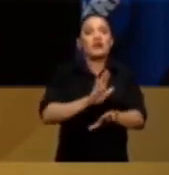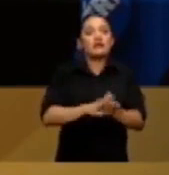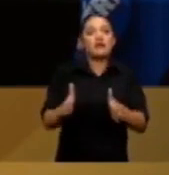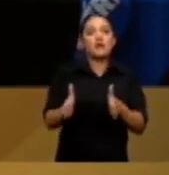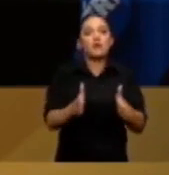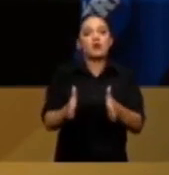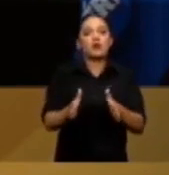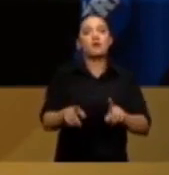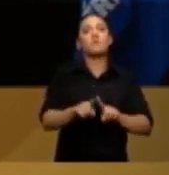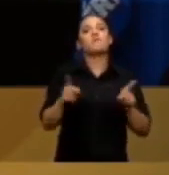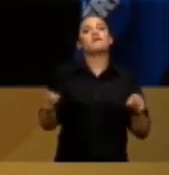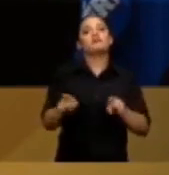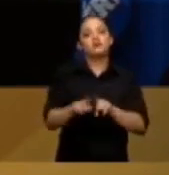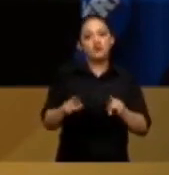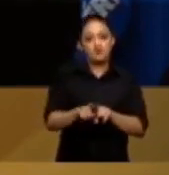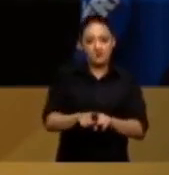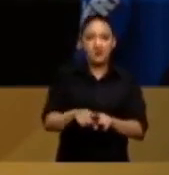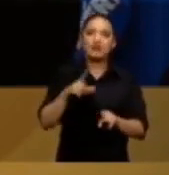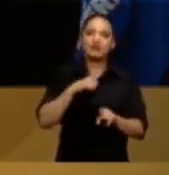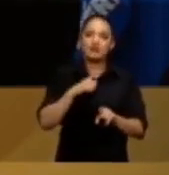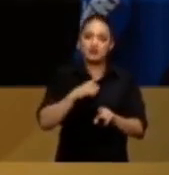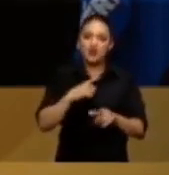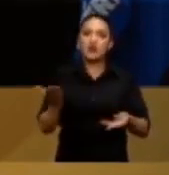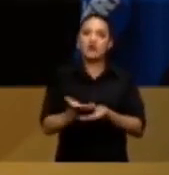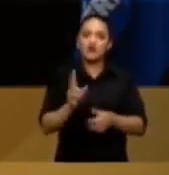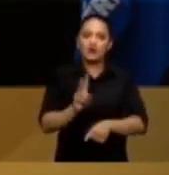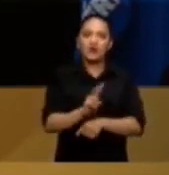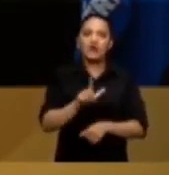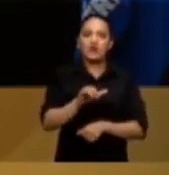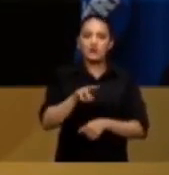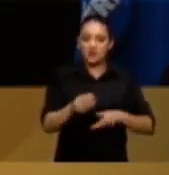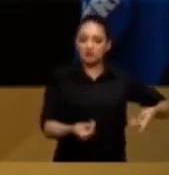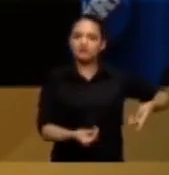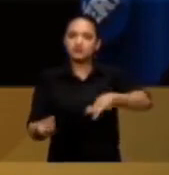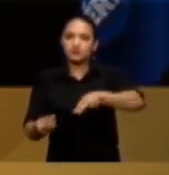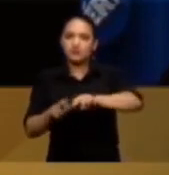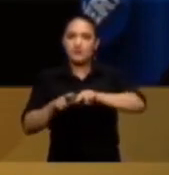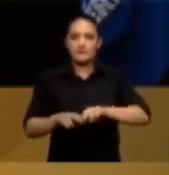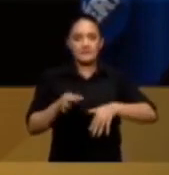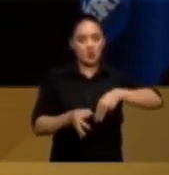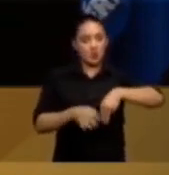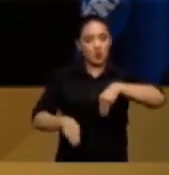também deferida a medida liminar por Vossa Excelência.